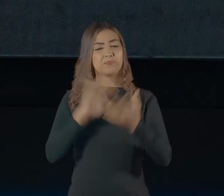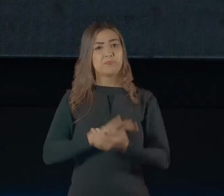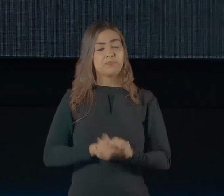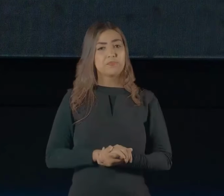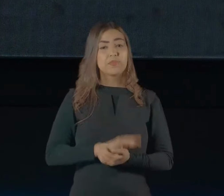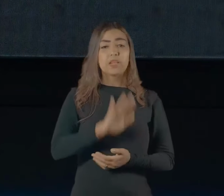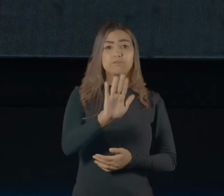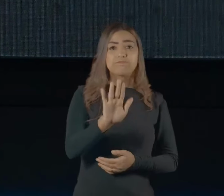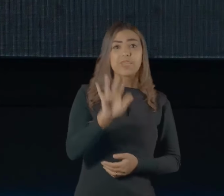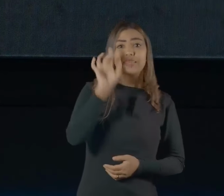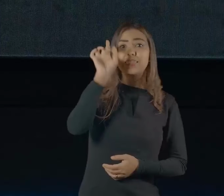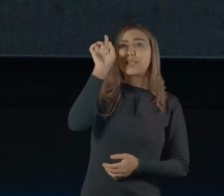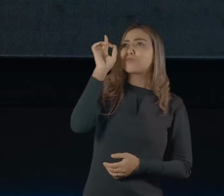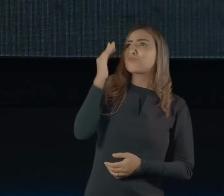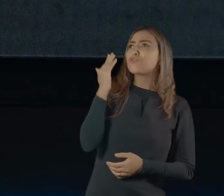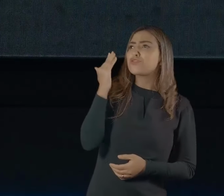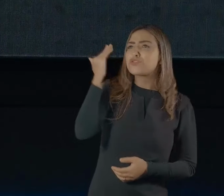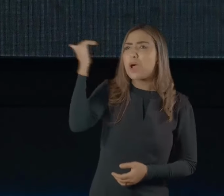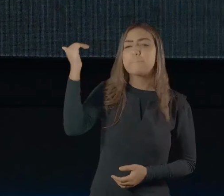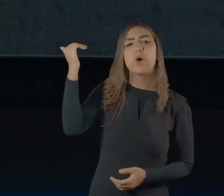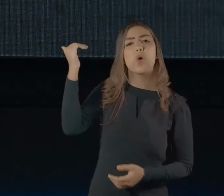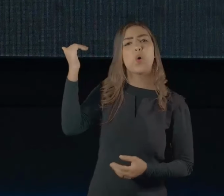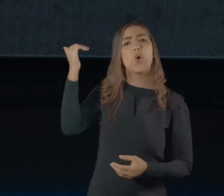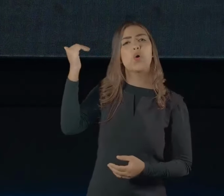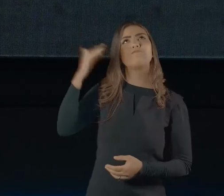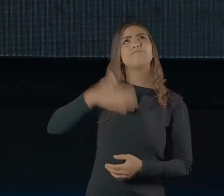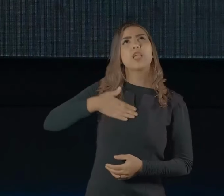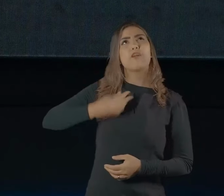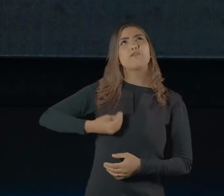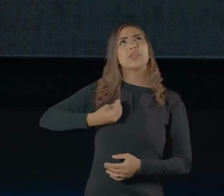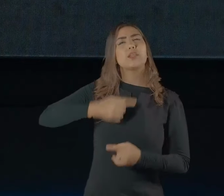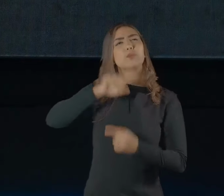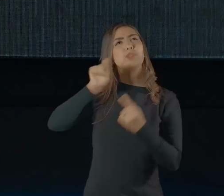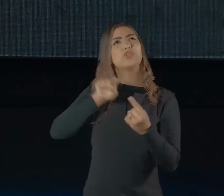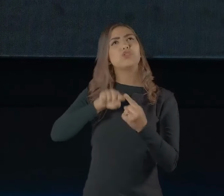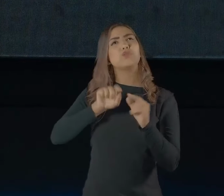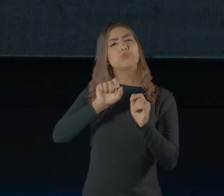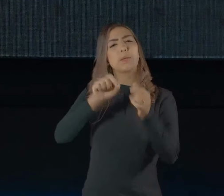Quando você descobre o seu chamado e você tem coragem